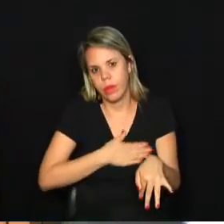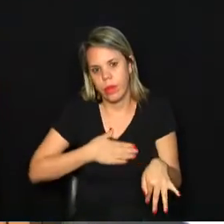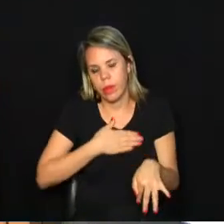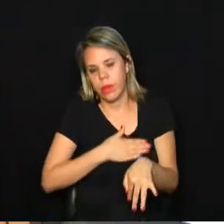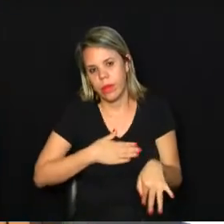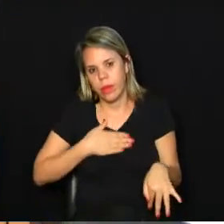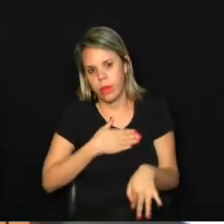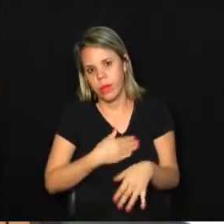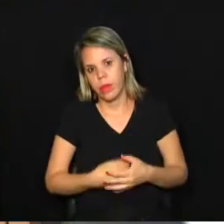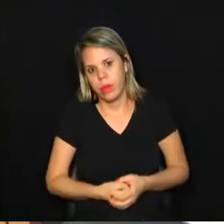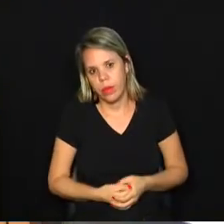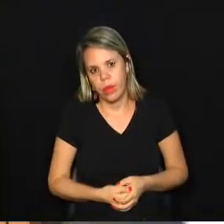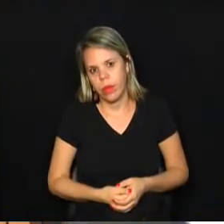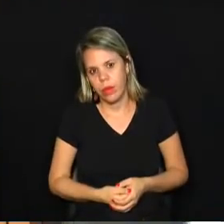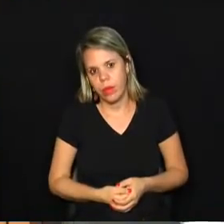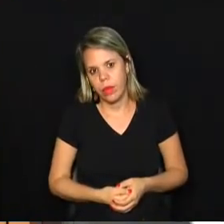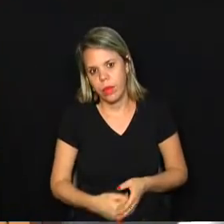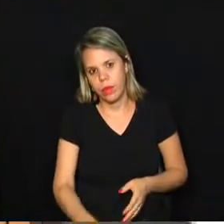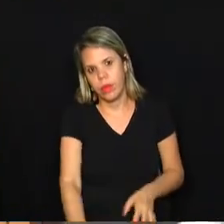de